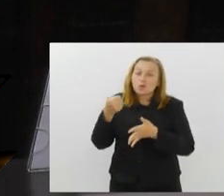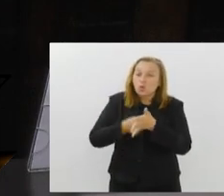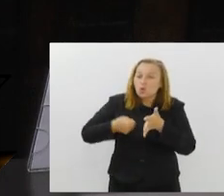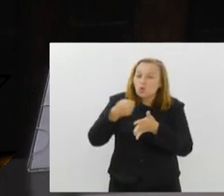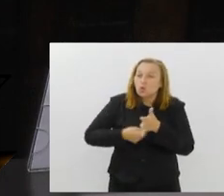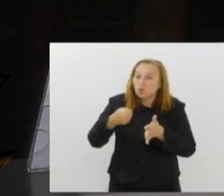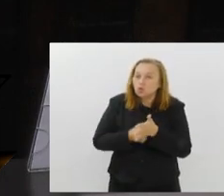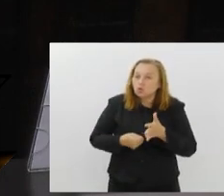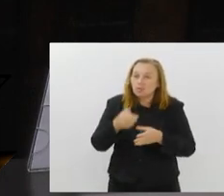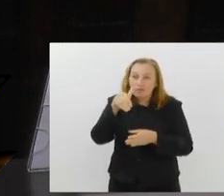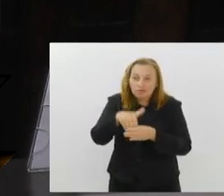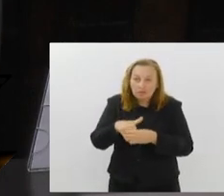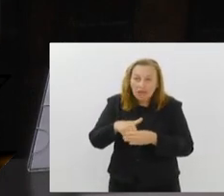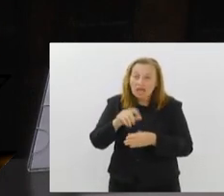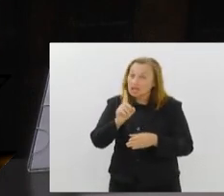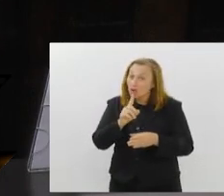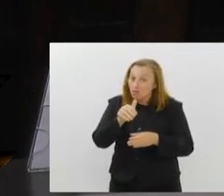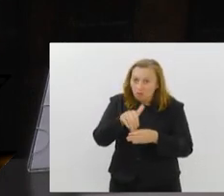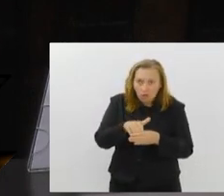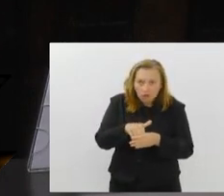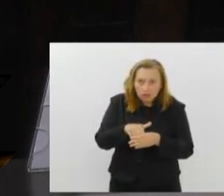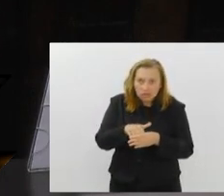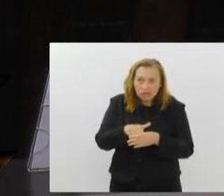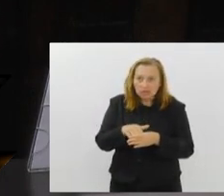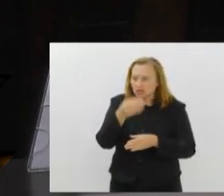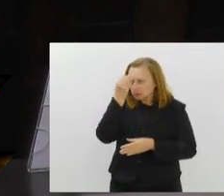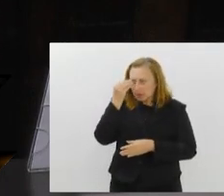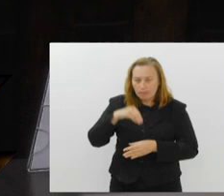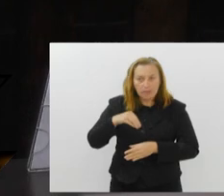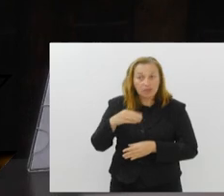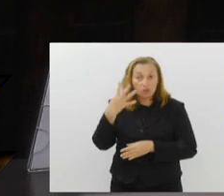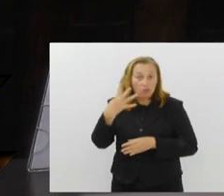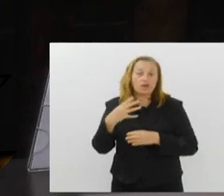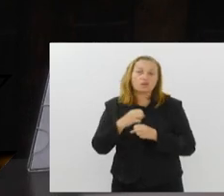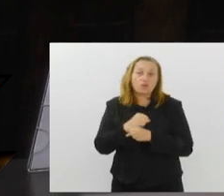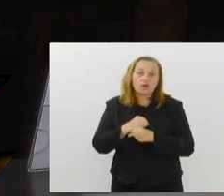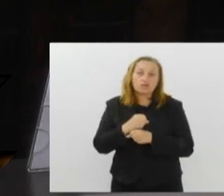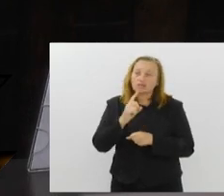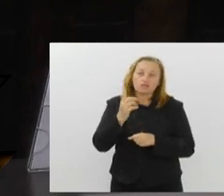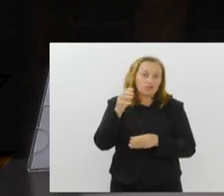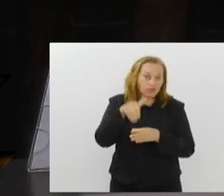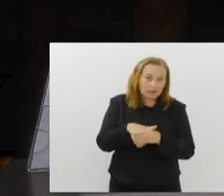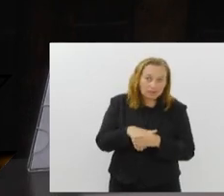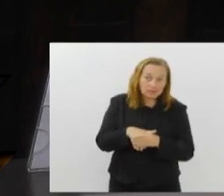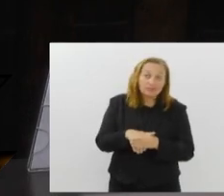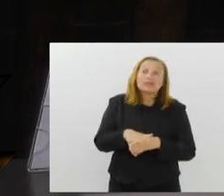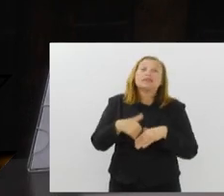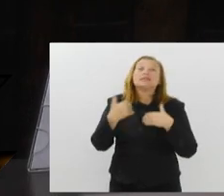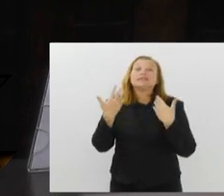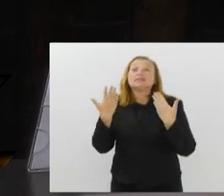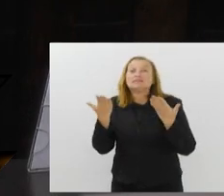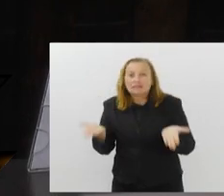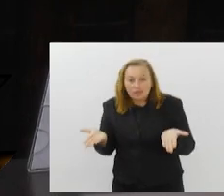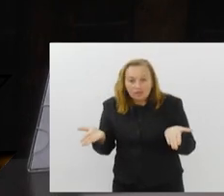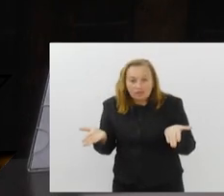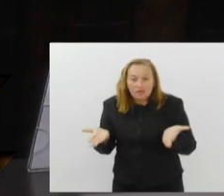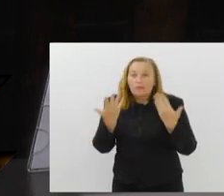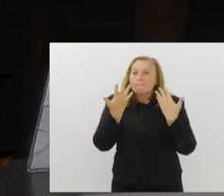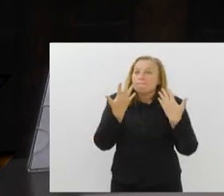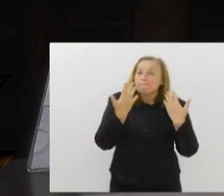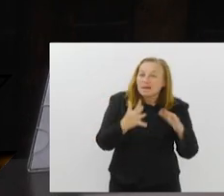para votar e quando não vota a gente se arrepende durante 4 anos por não ter votado né então